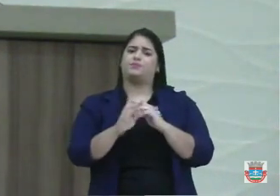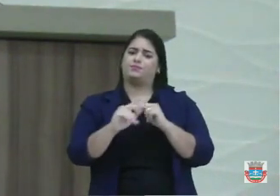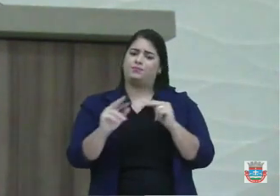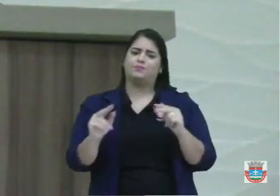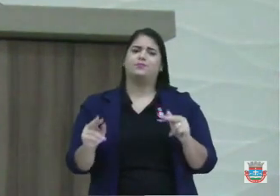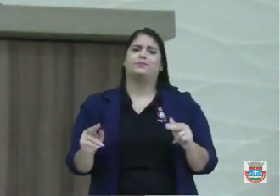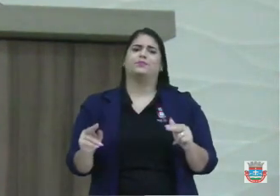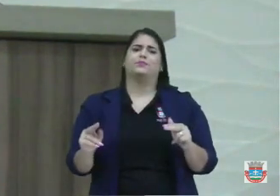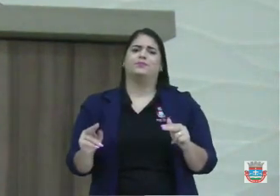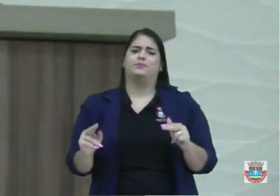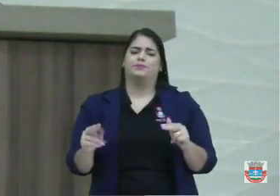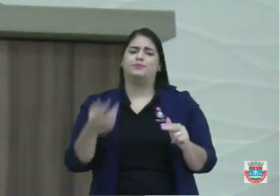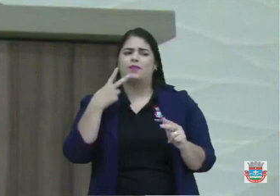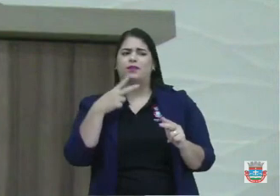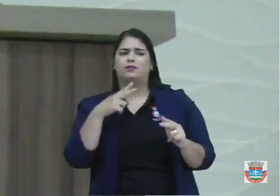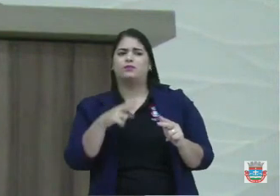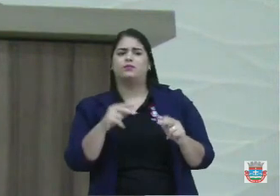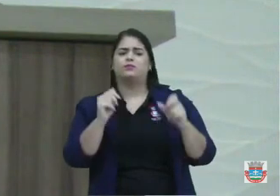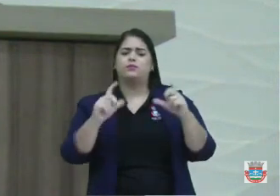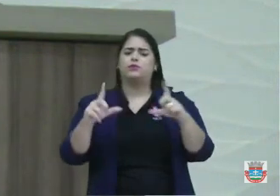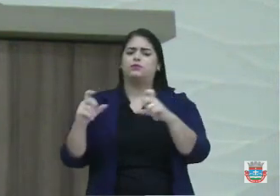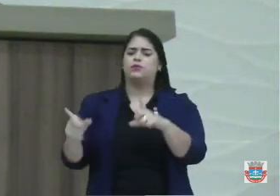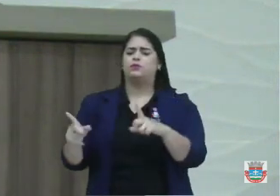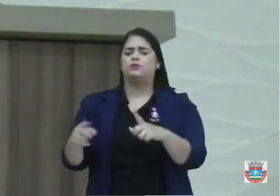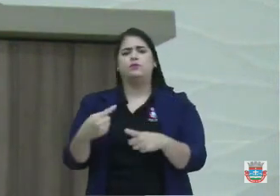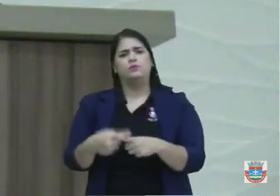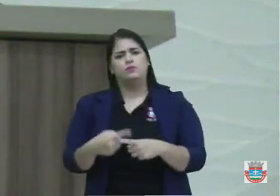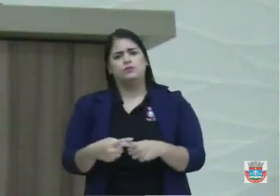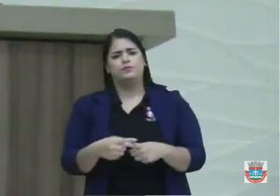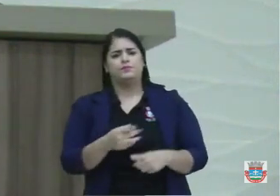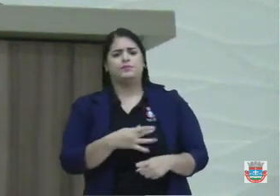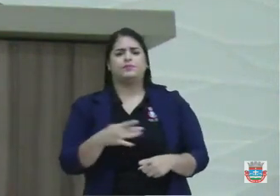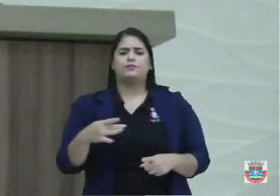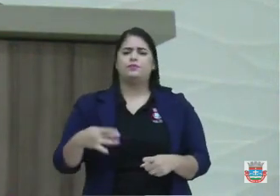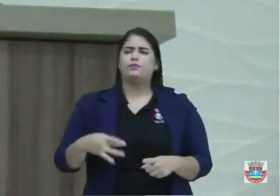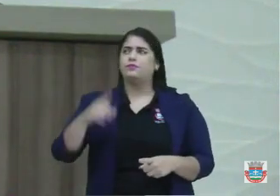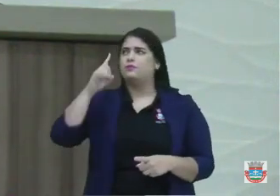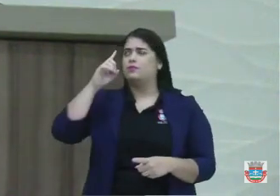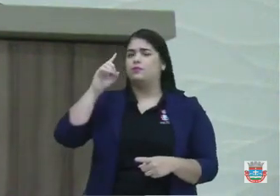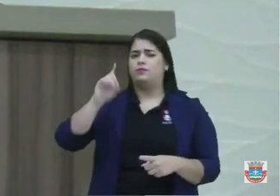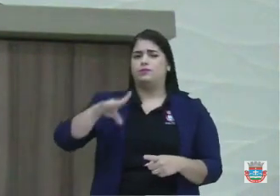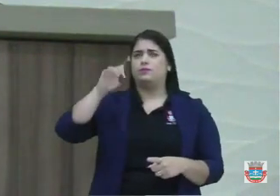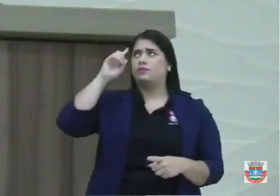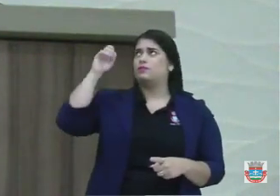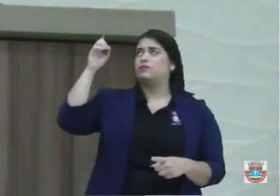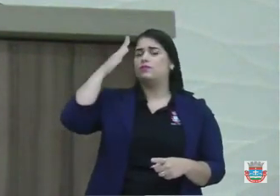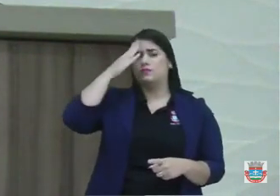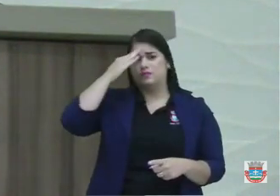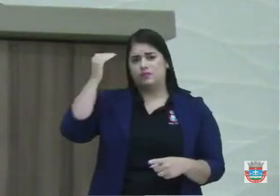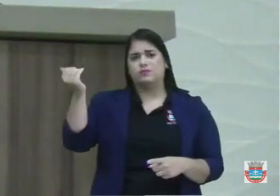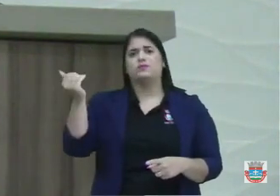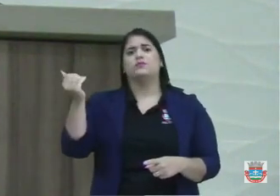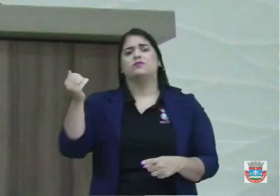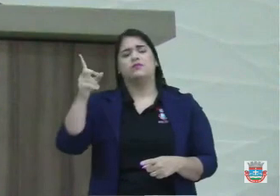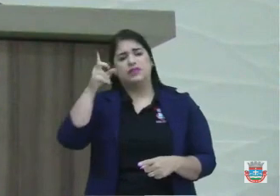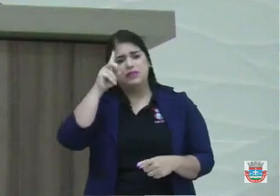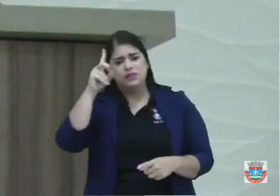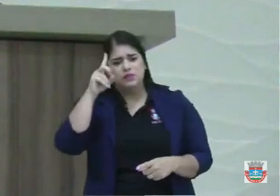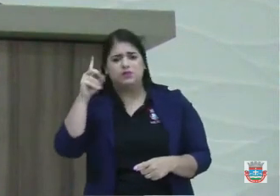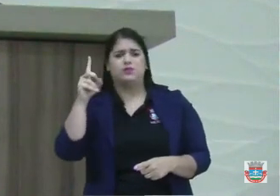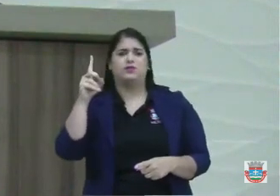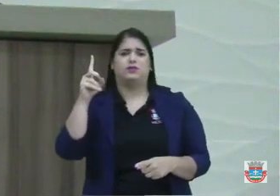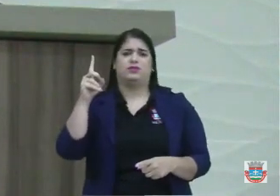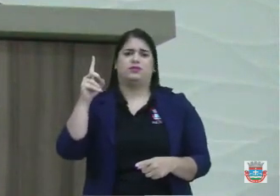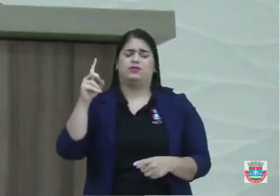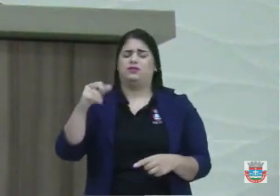de ampliar, porque a área da saúde, só Deus sabe a situação que cada dia